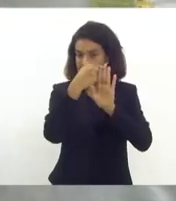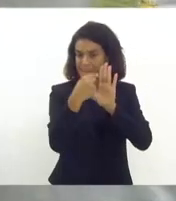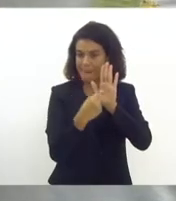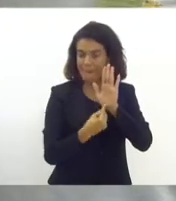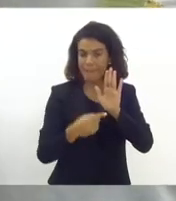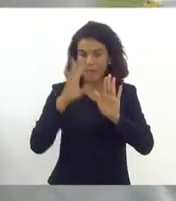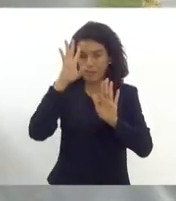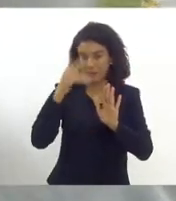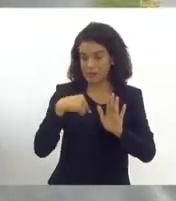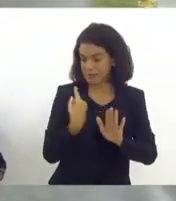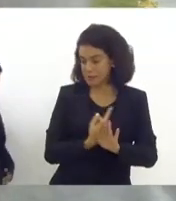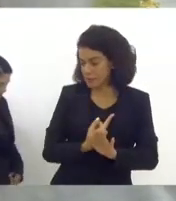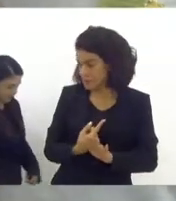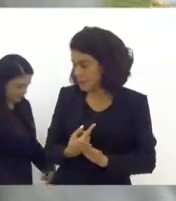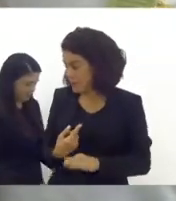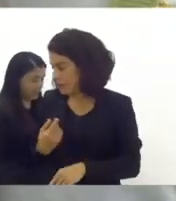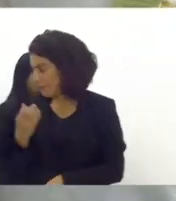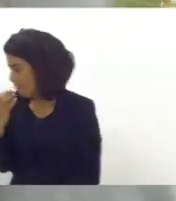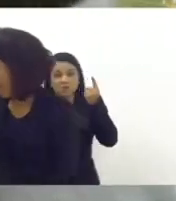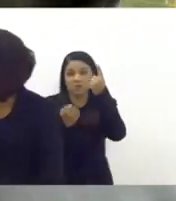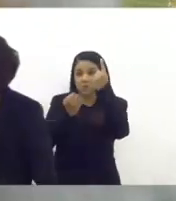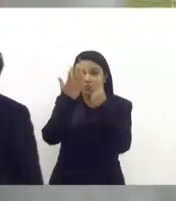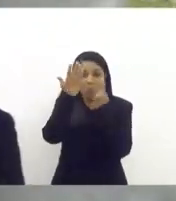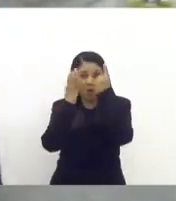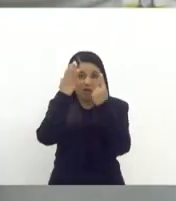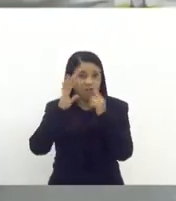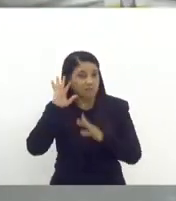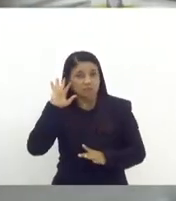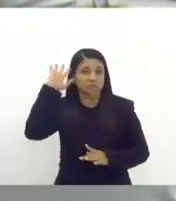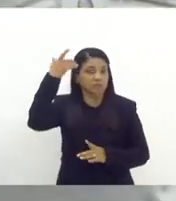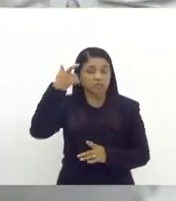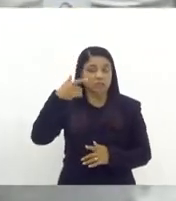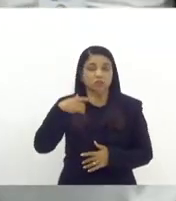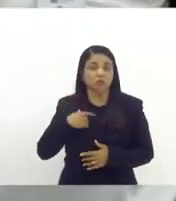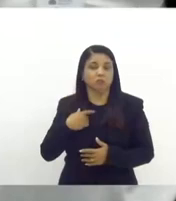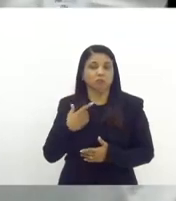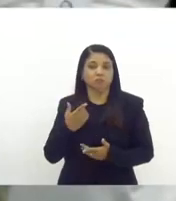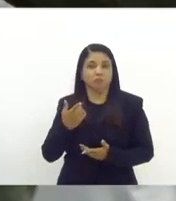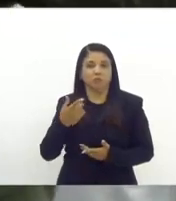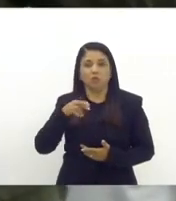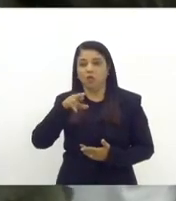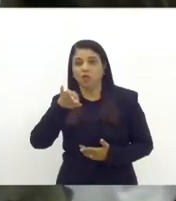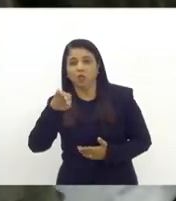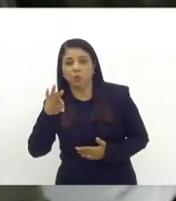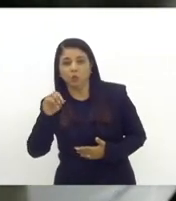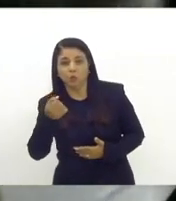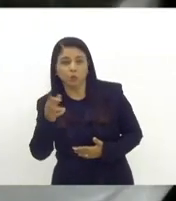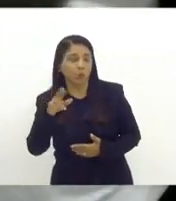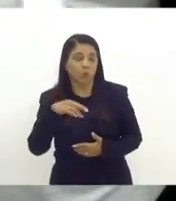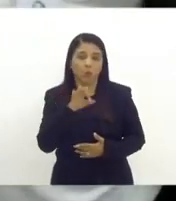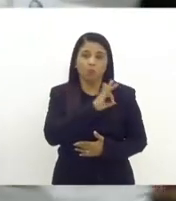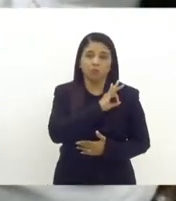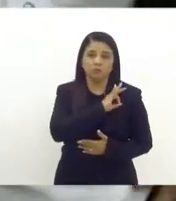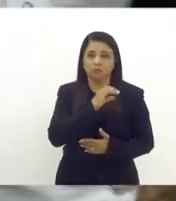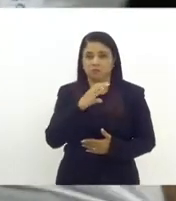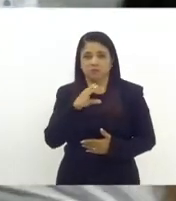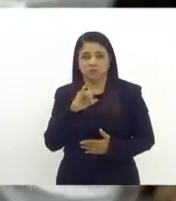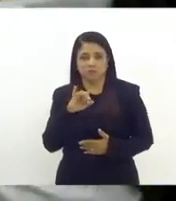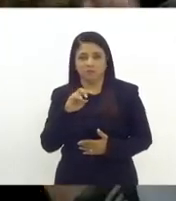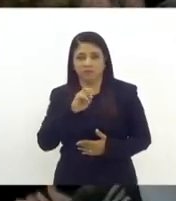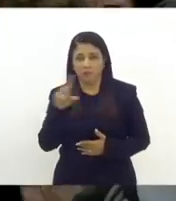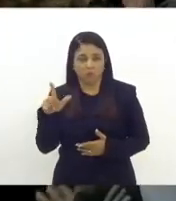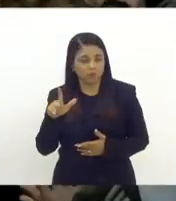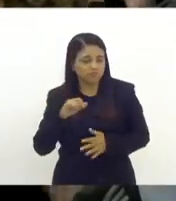nós não é o carnaval assim desse tipo não é o carnaval assim decidido pela Polícia Civil é isso